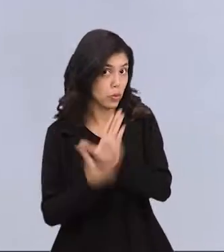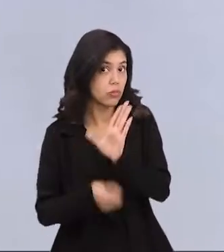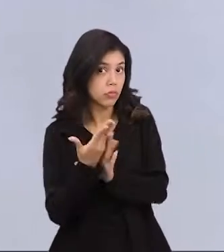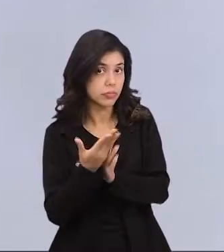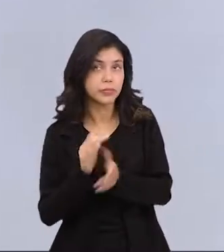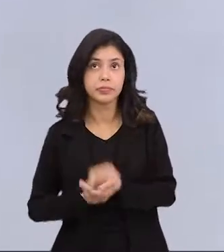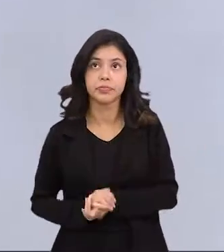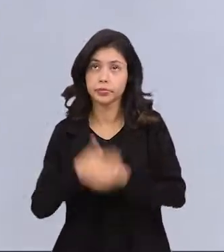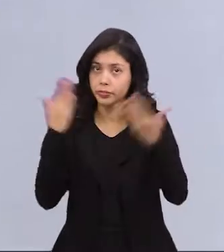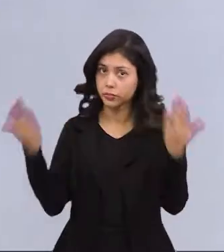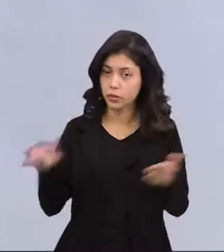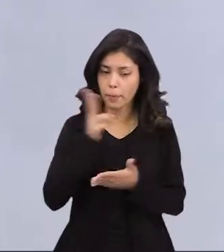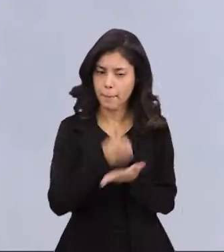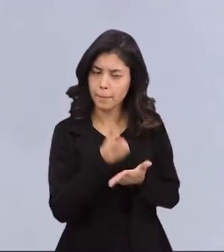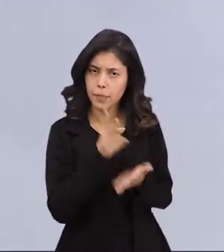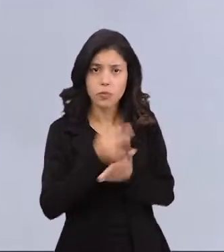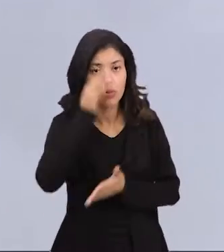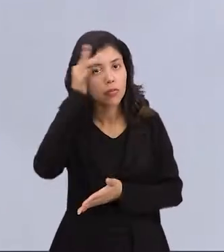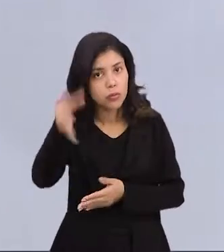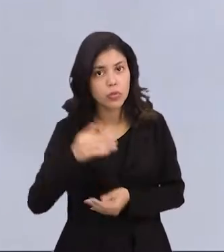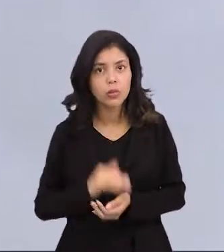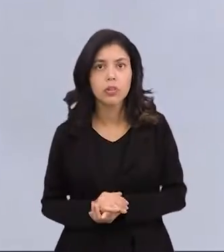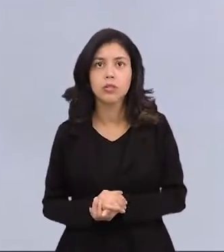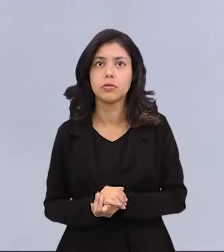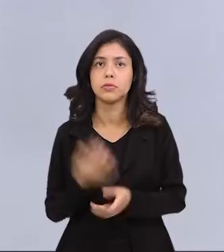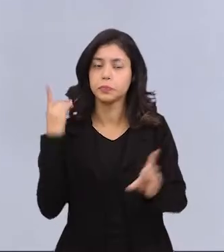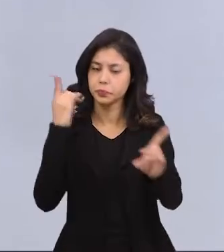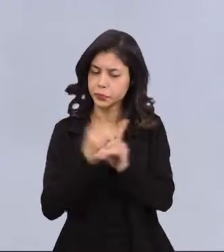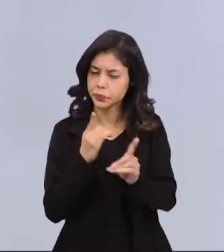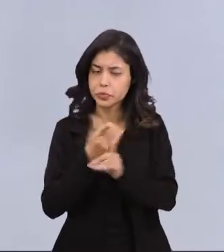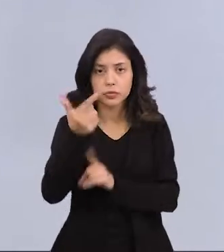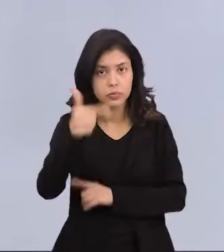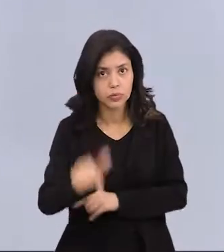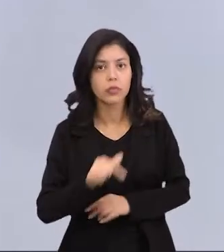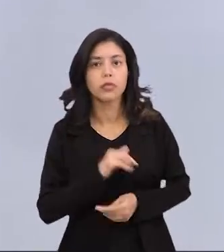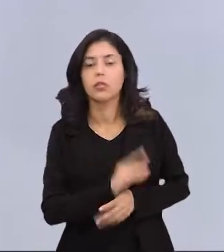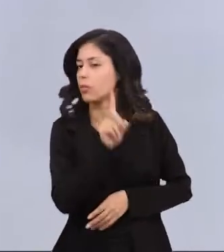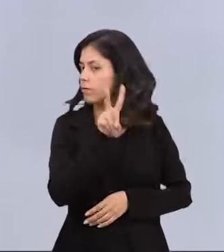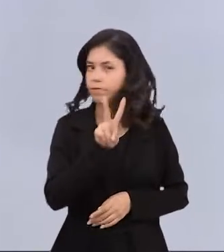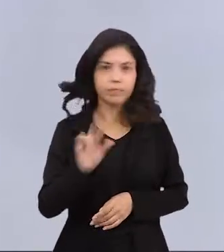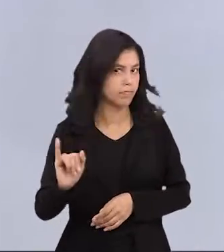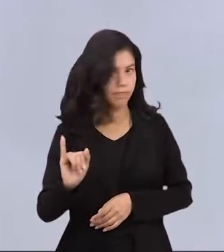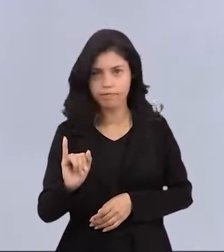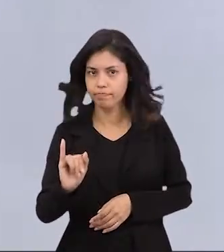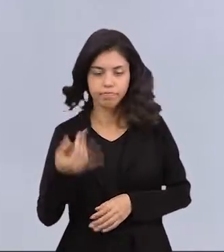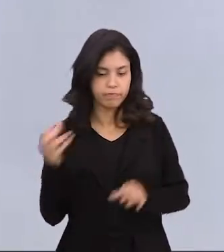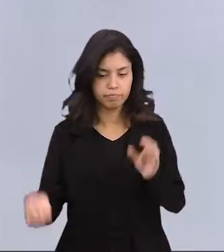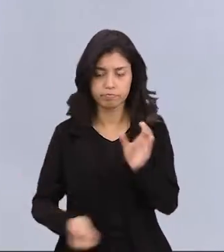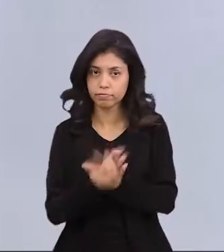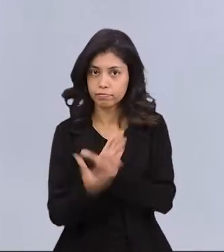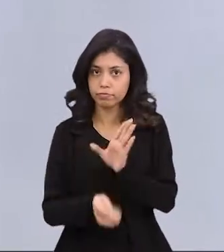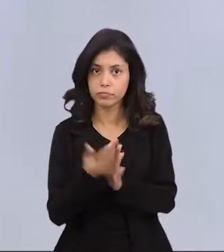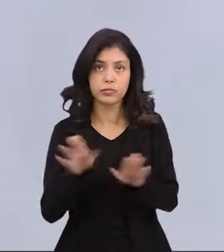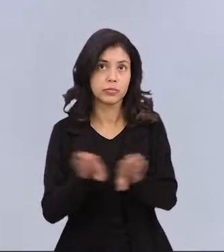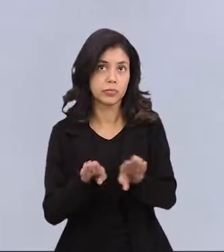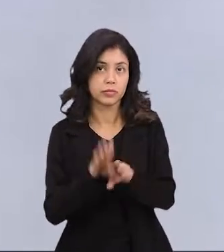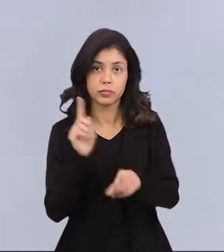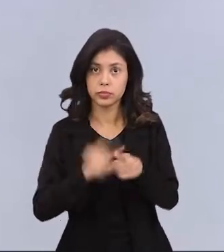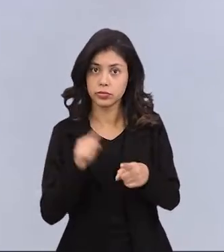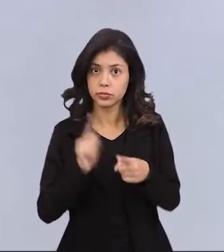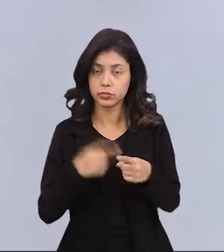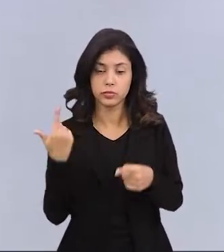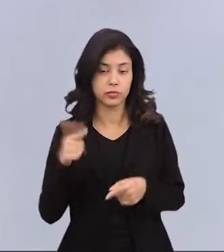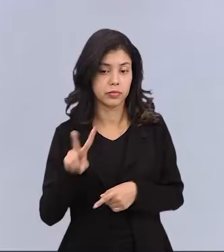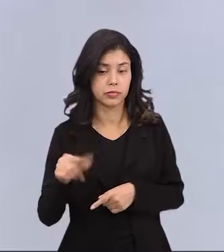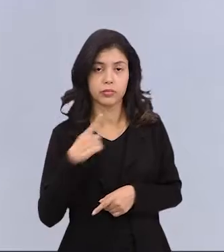reproduzir. Então, mesmo que no futuro elas se reencontrem, eles não vão mais conseguir cruzar e deixar